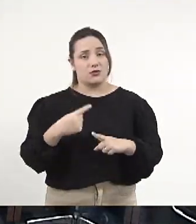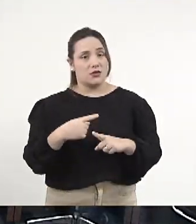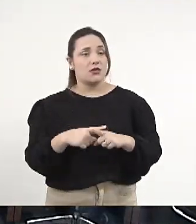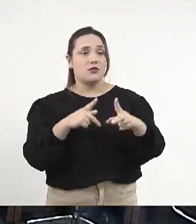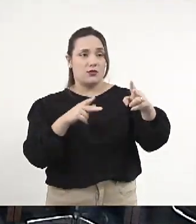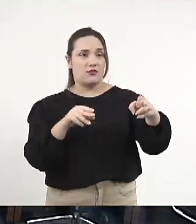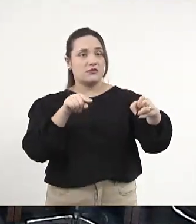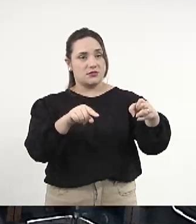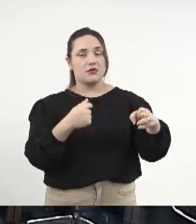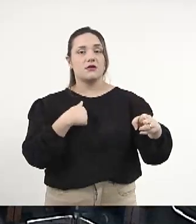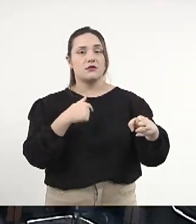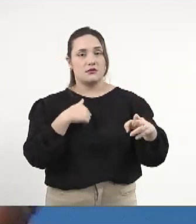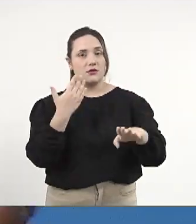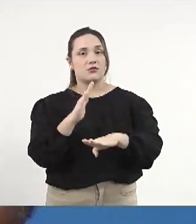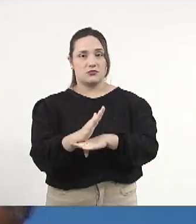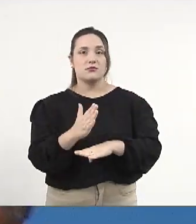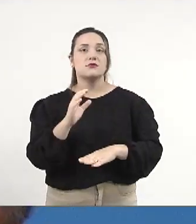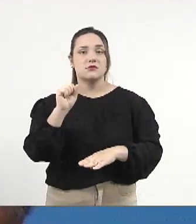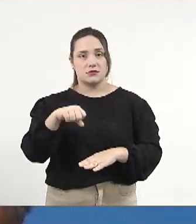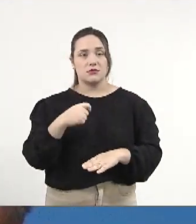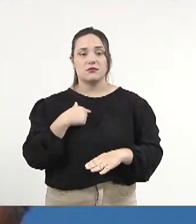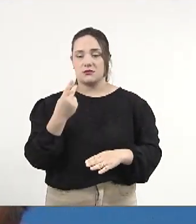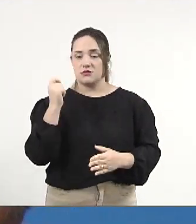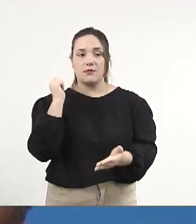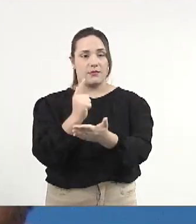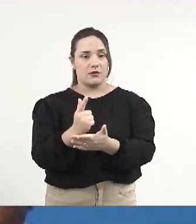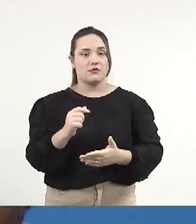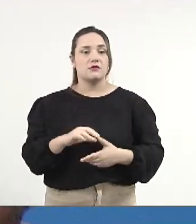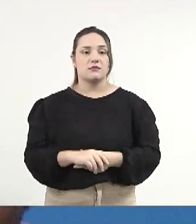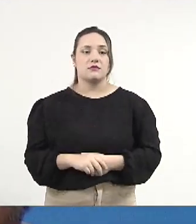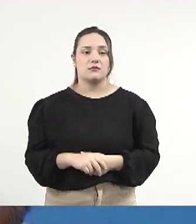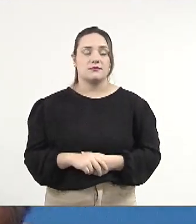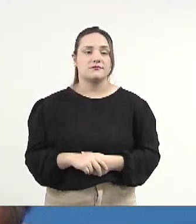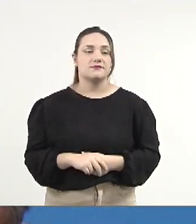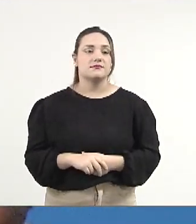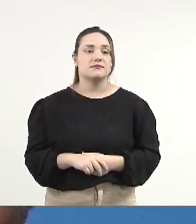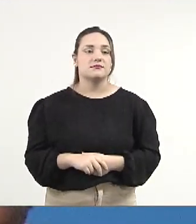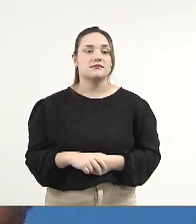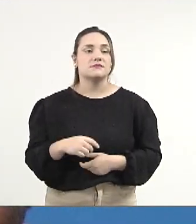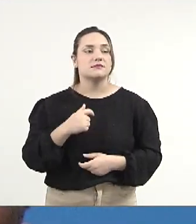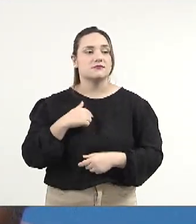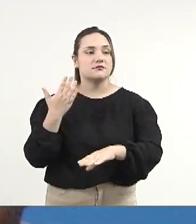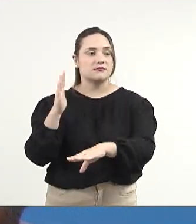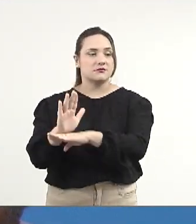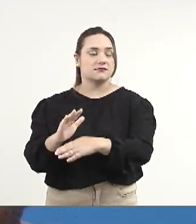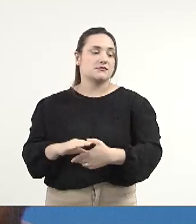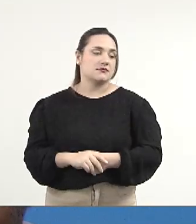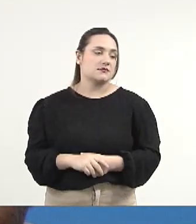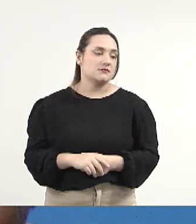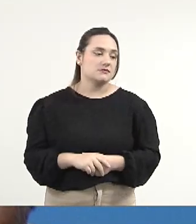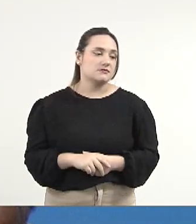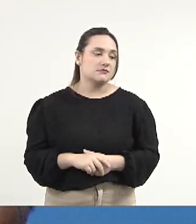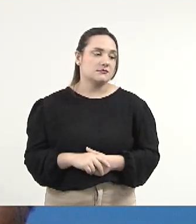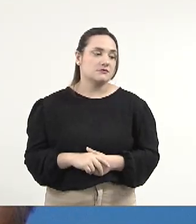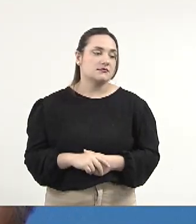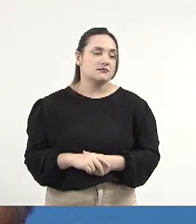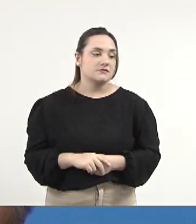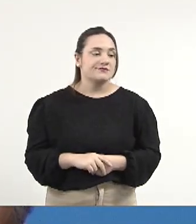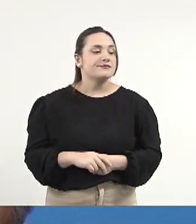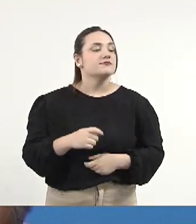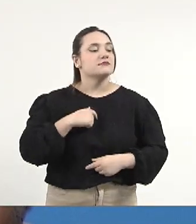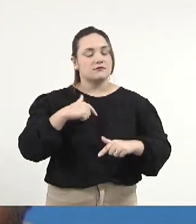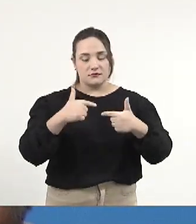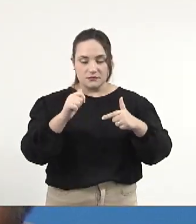muito, tenho pago do meu bolso. Assim como tem ajudado muitas pessoas. Mas não deveria, né, como deputado? tem a minha atuação aqui